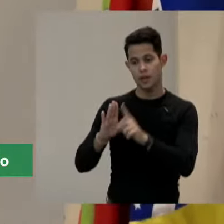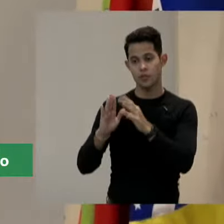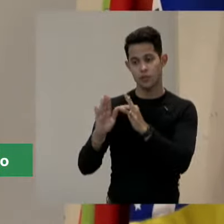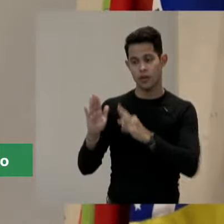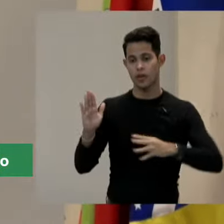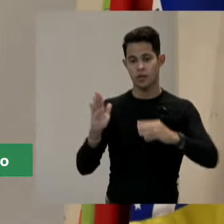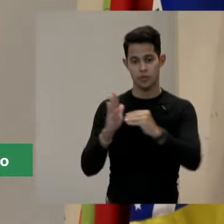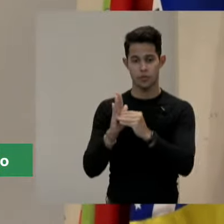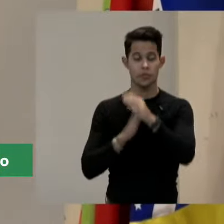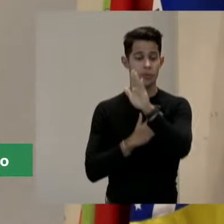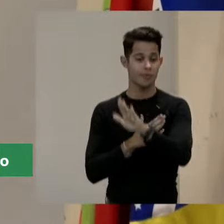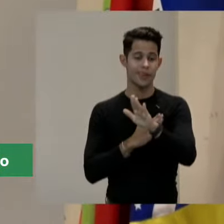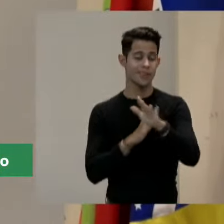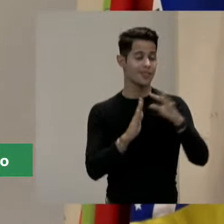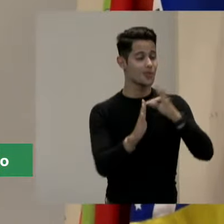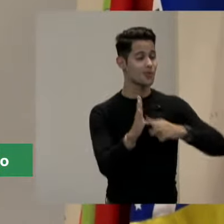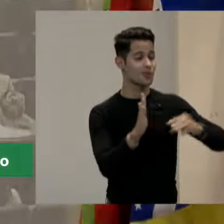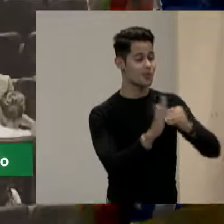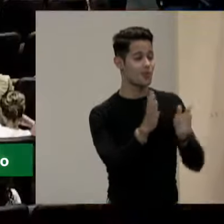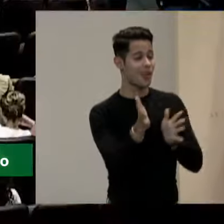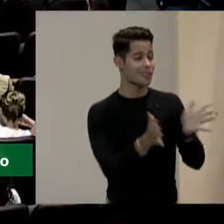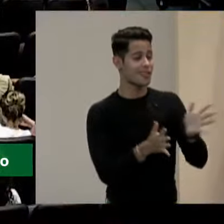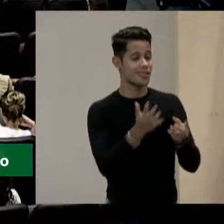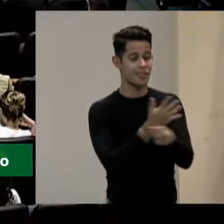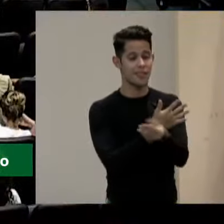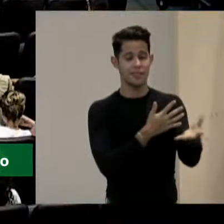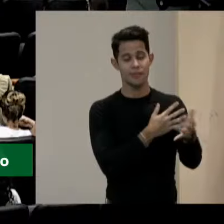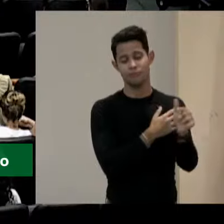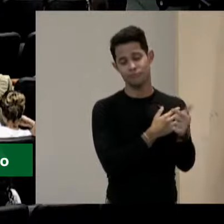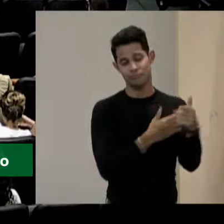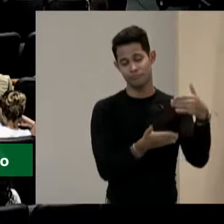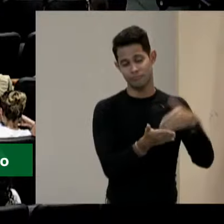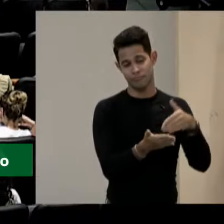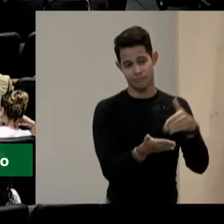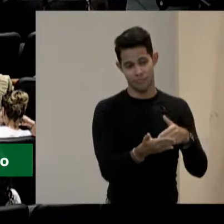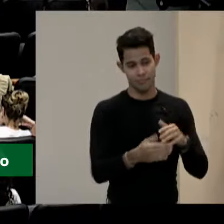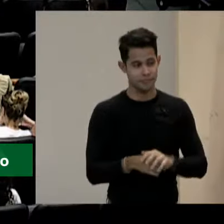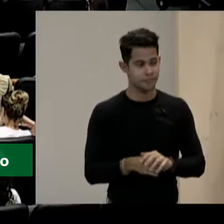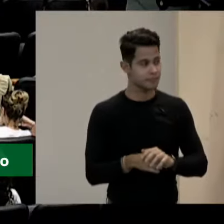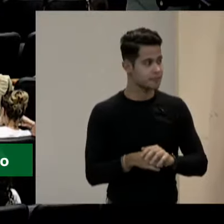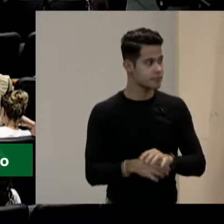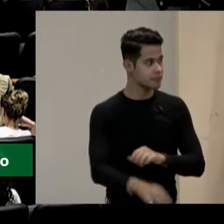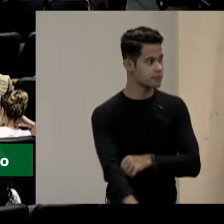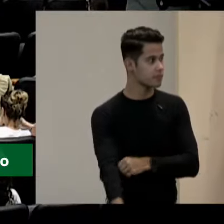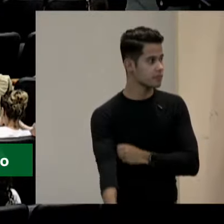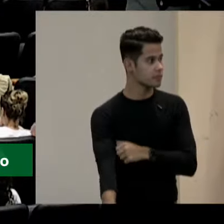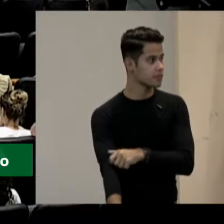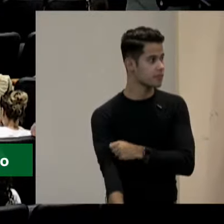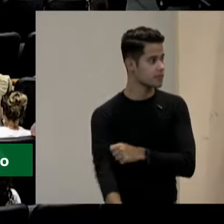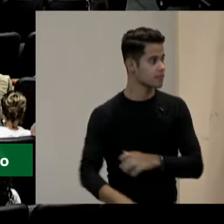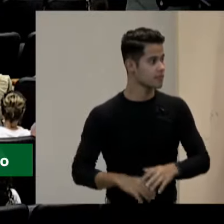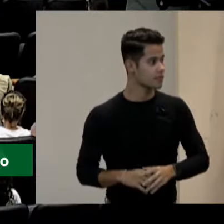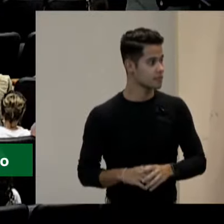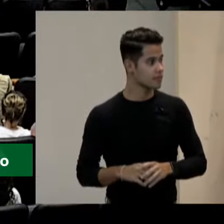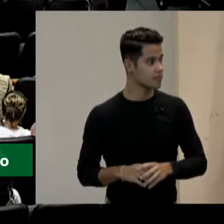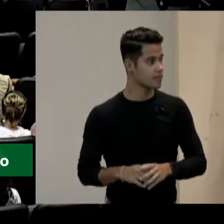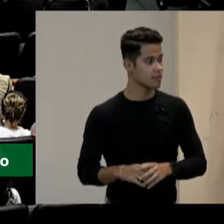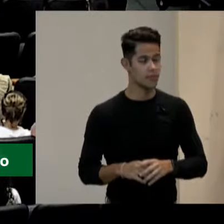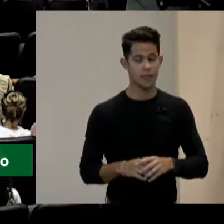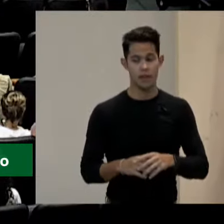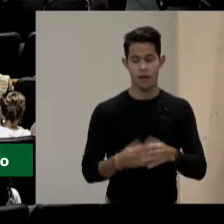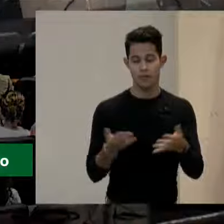tudo está acessível a todos. Veja que a inclusão, ela é de mão, não é de mão única. Ela tem sim o